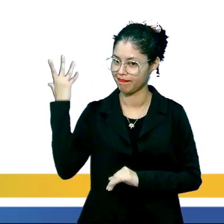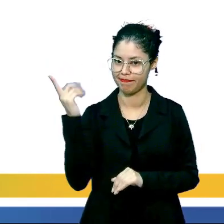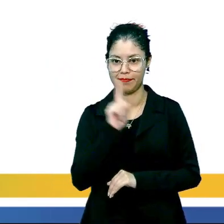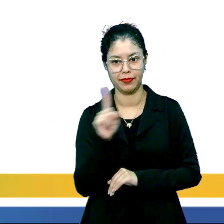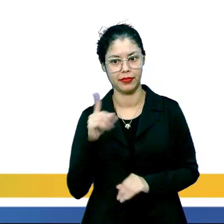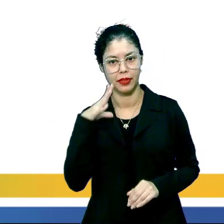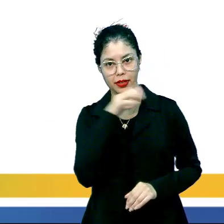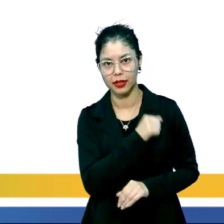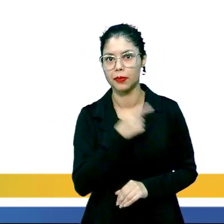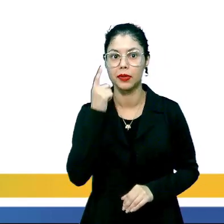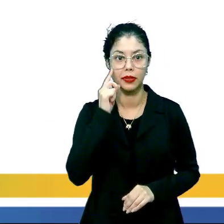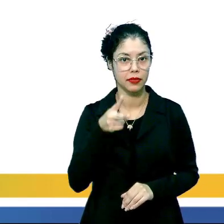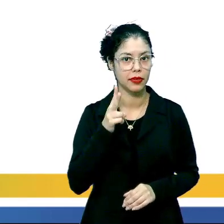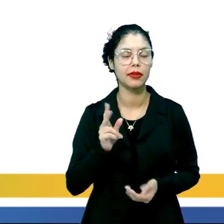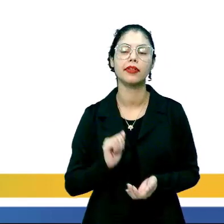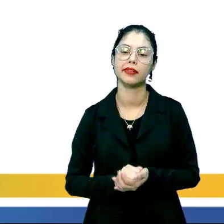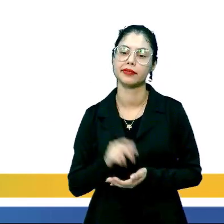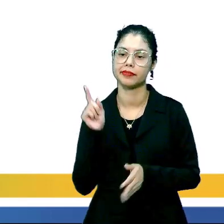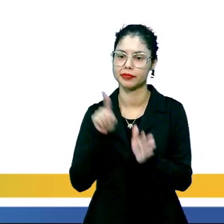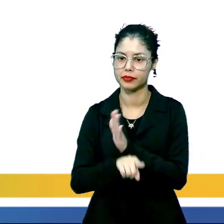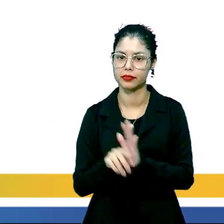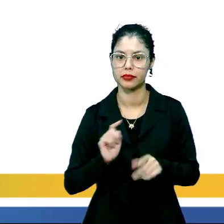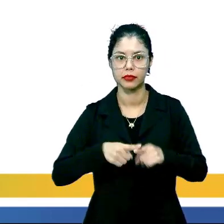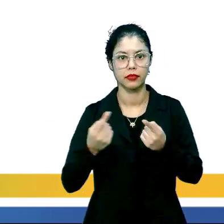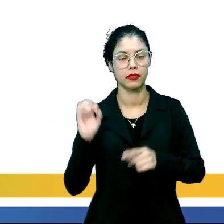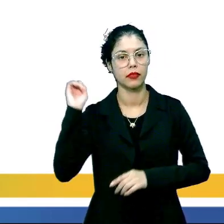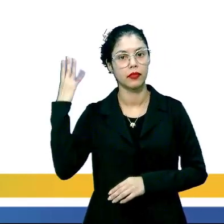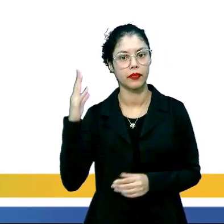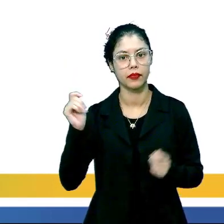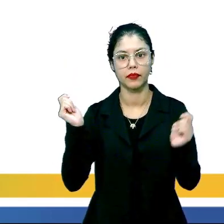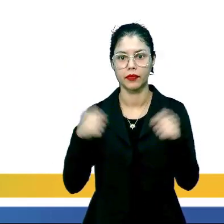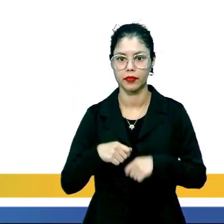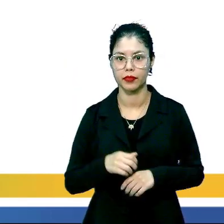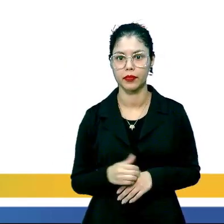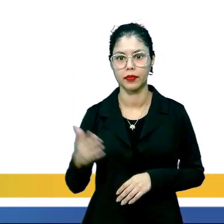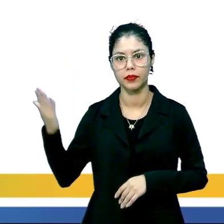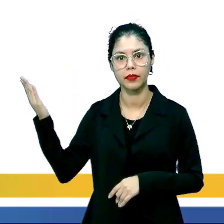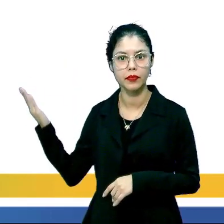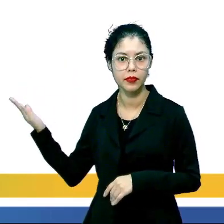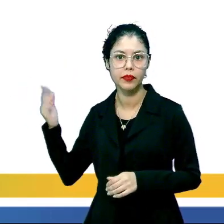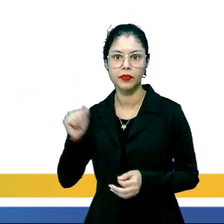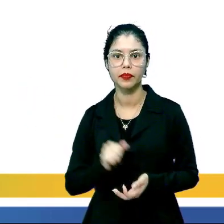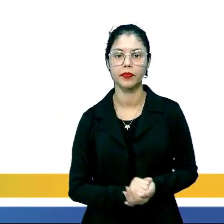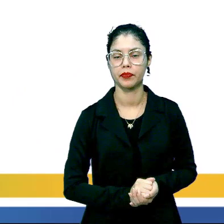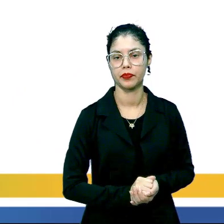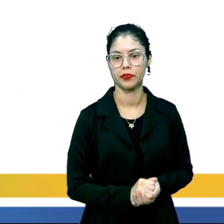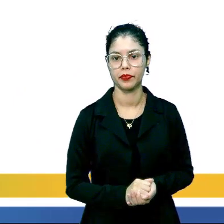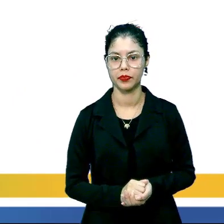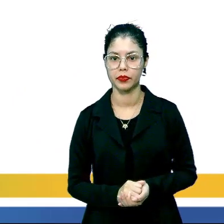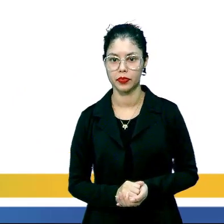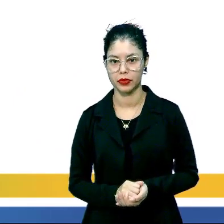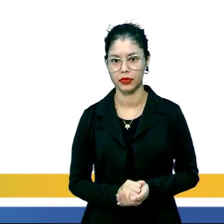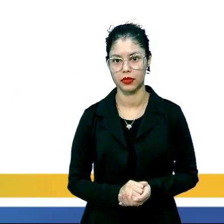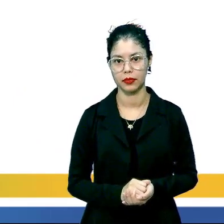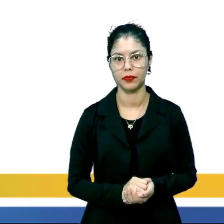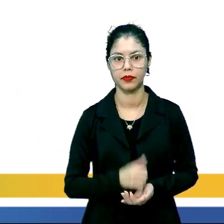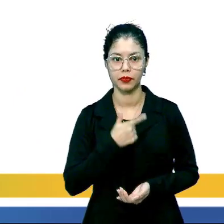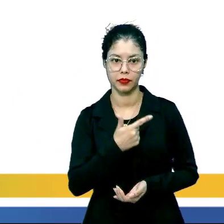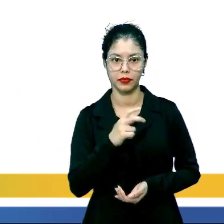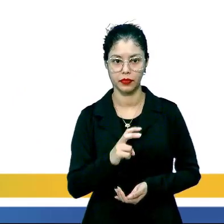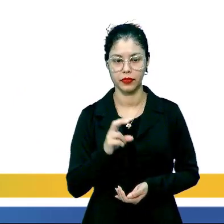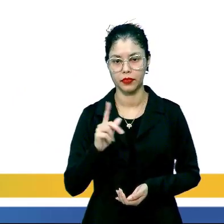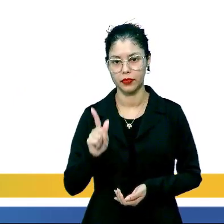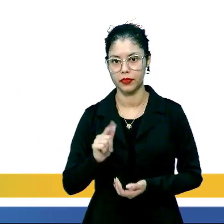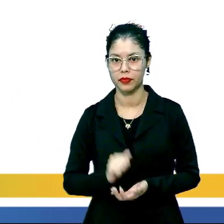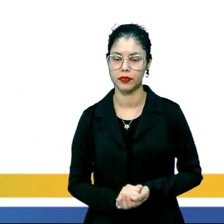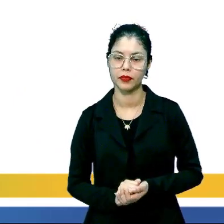acontece de forma como a gente viu aqui na questão, né? Mas caso isso fosse possível, ele conseguiria subir, por causa dessa 25 gramas de